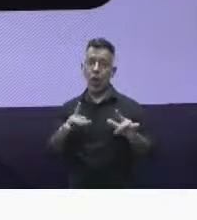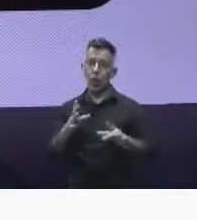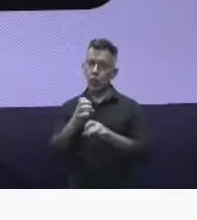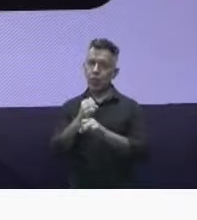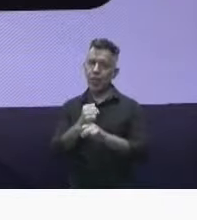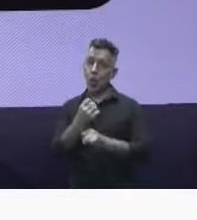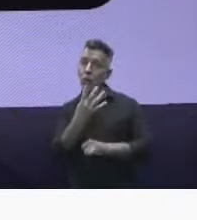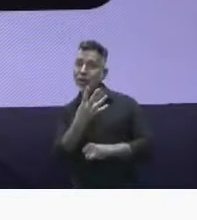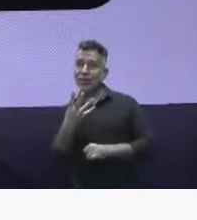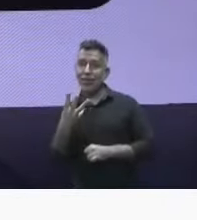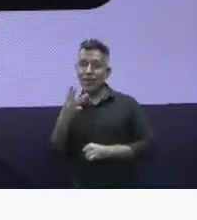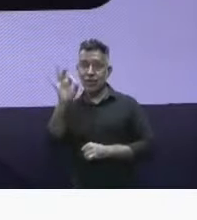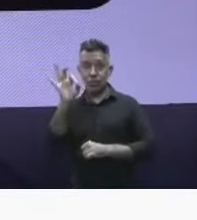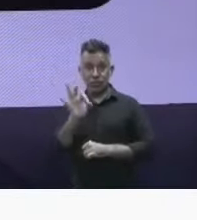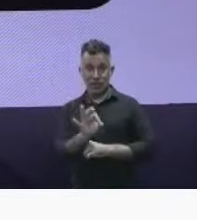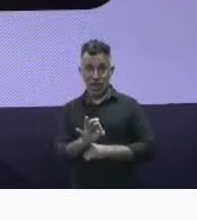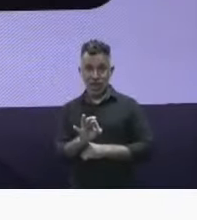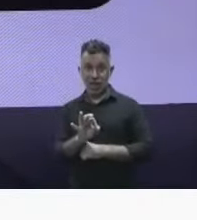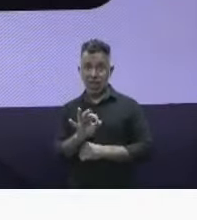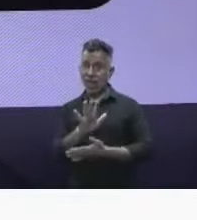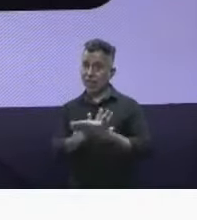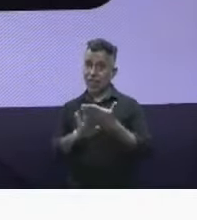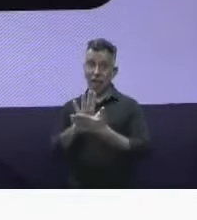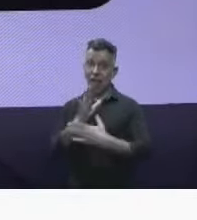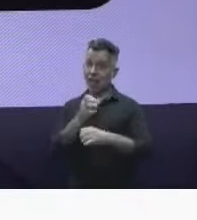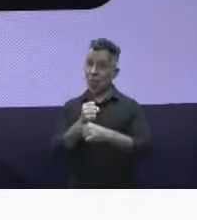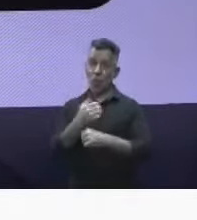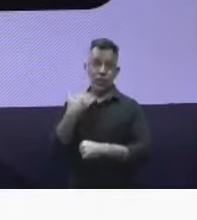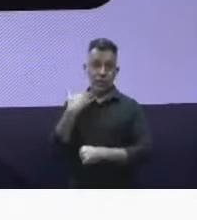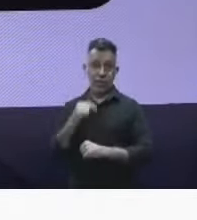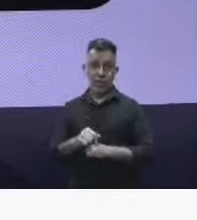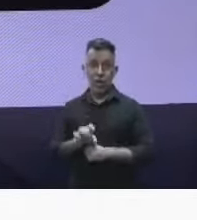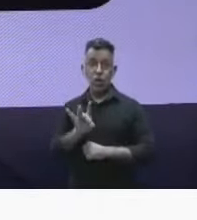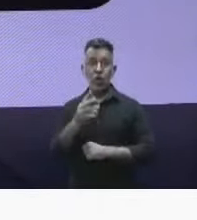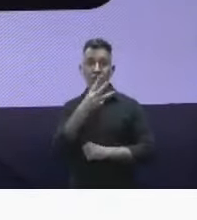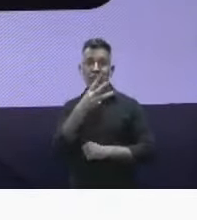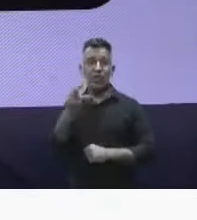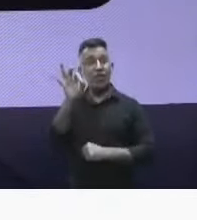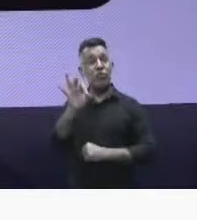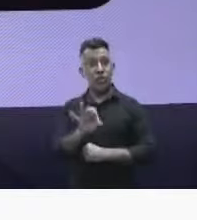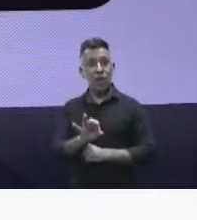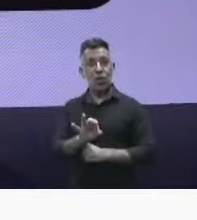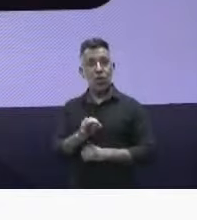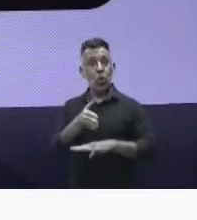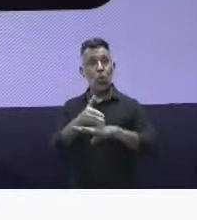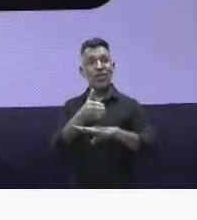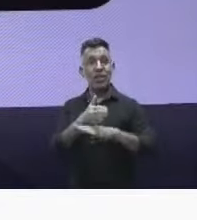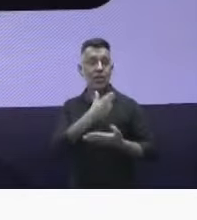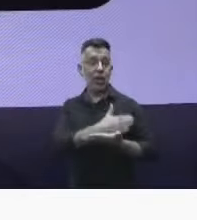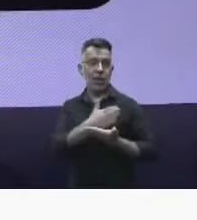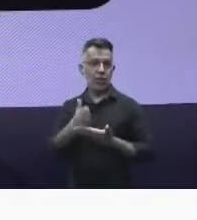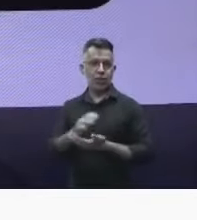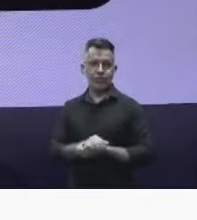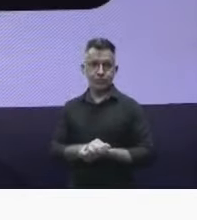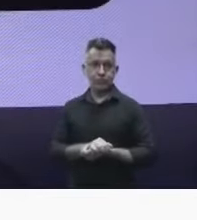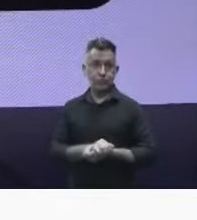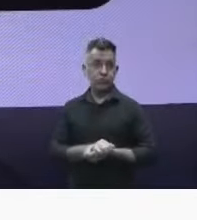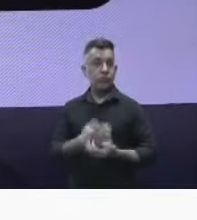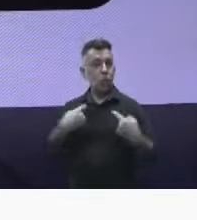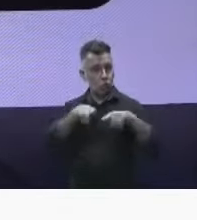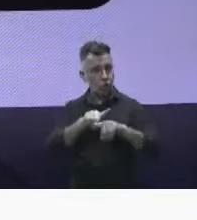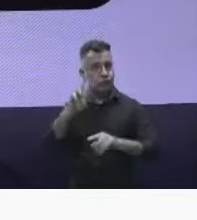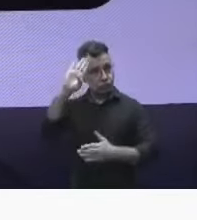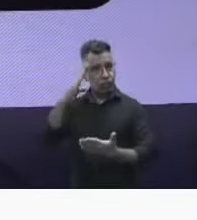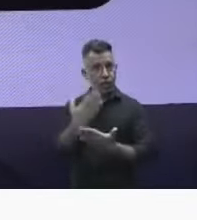Dessas, 43% sem conta corrente e somente 33% com acesso a crédito.